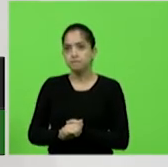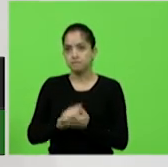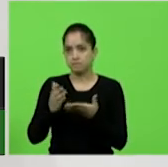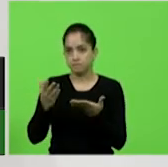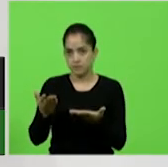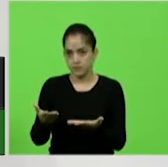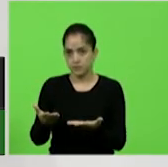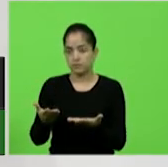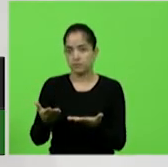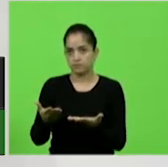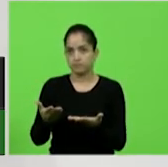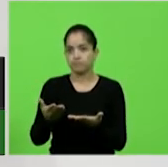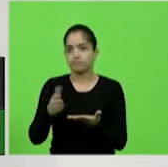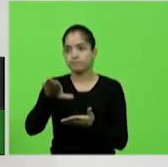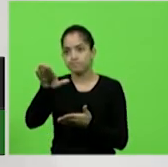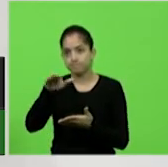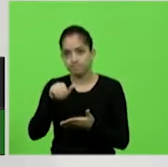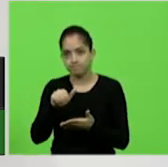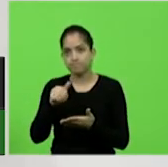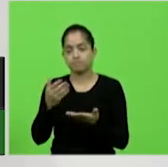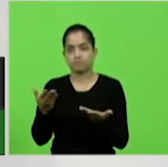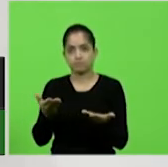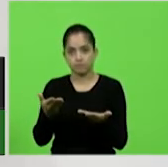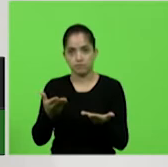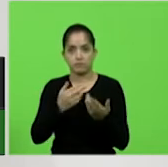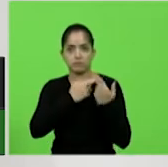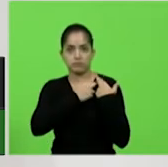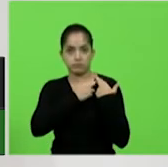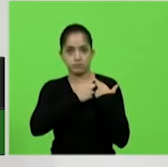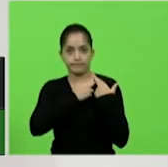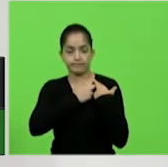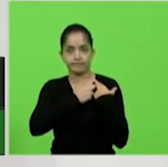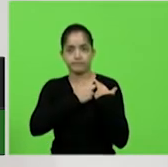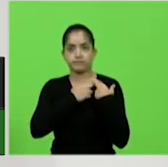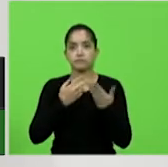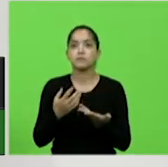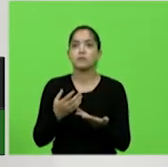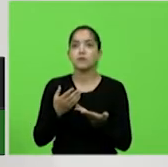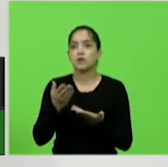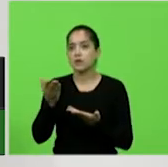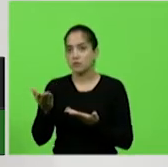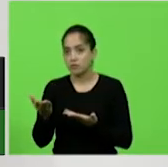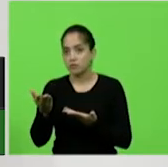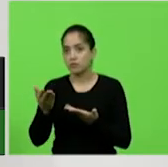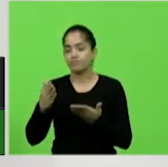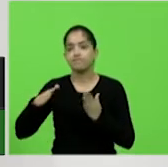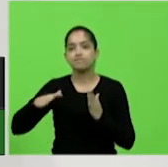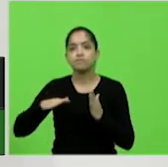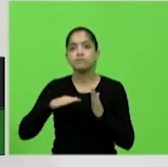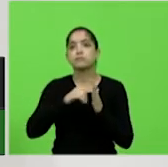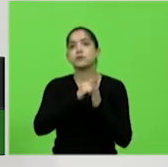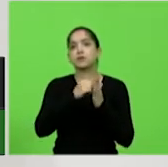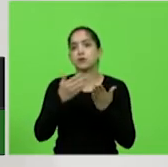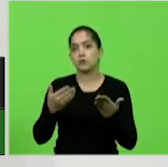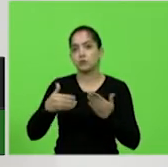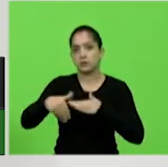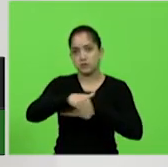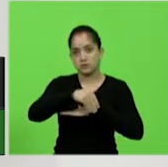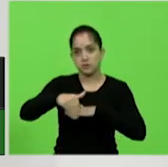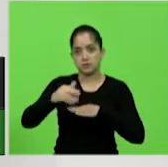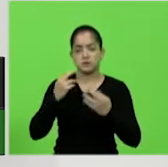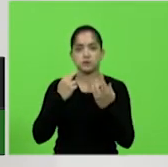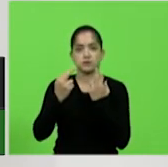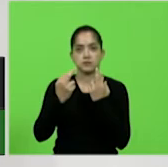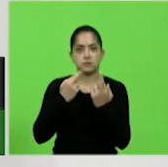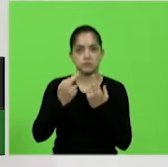aqui o chamamento à responsabilidade, não só no caso desse acidente lamentável que ocorreu na subida do